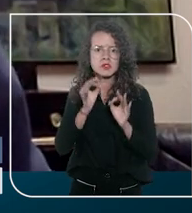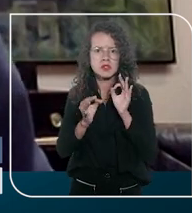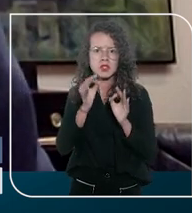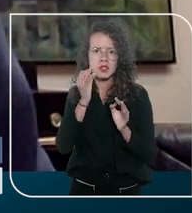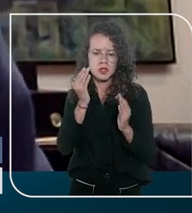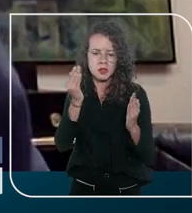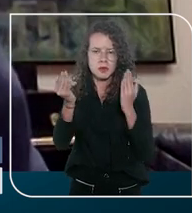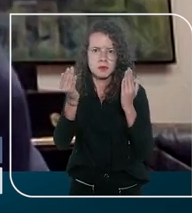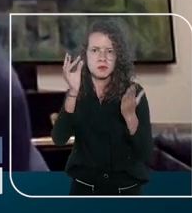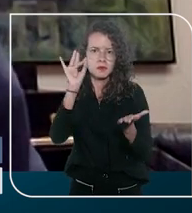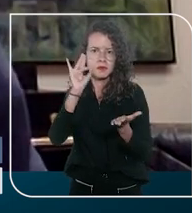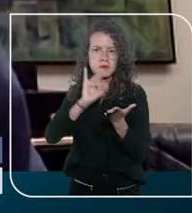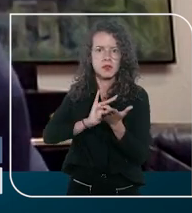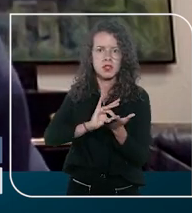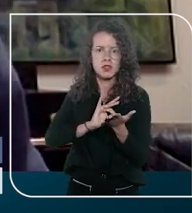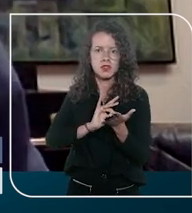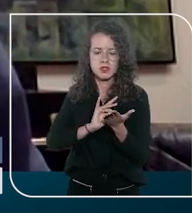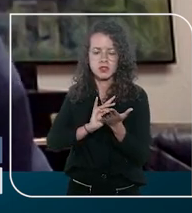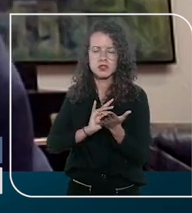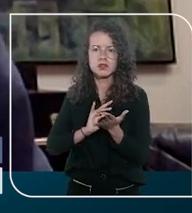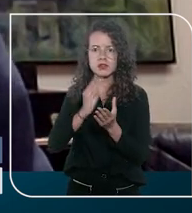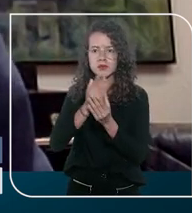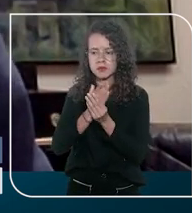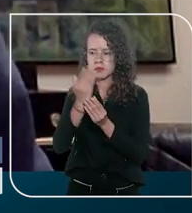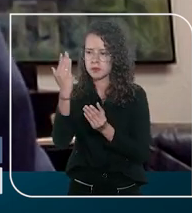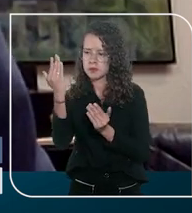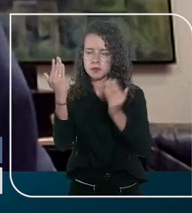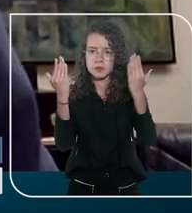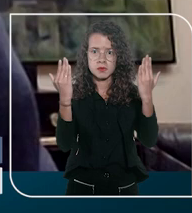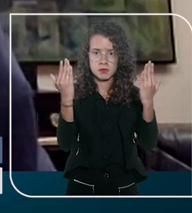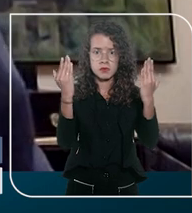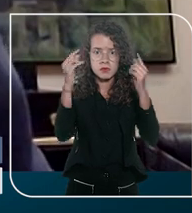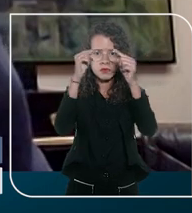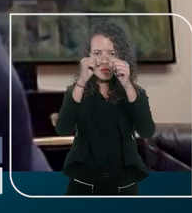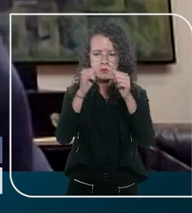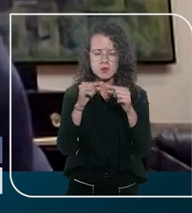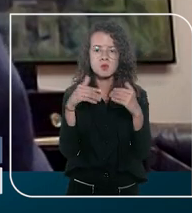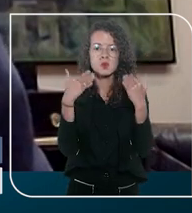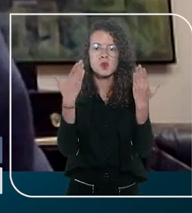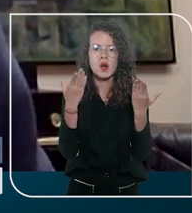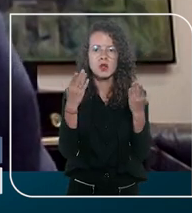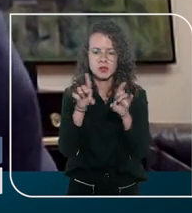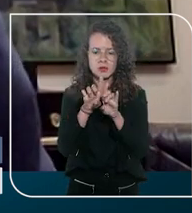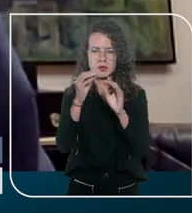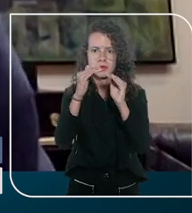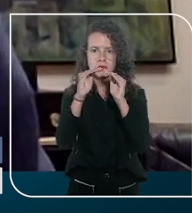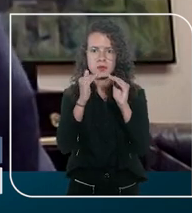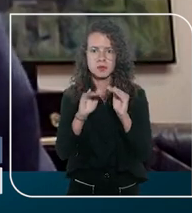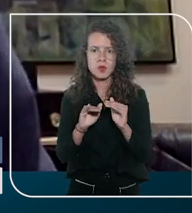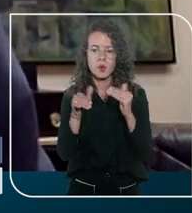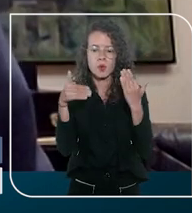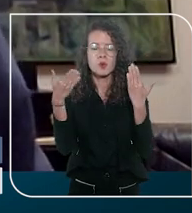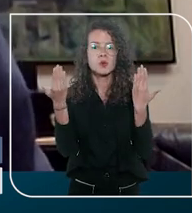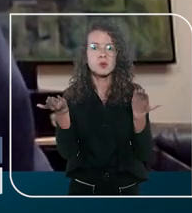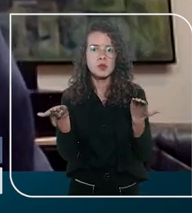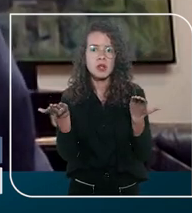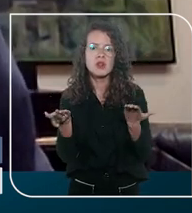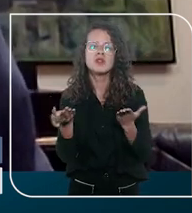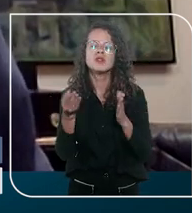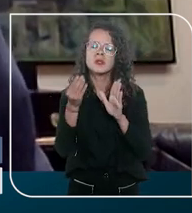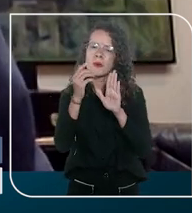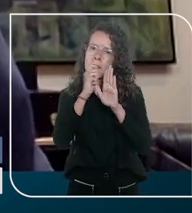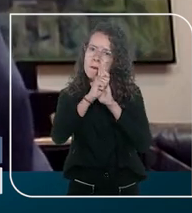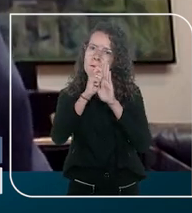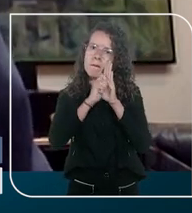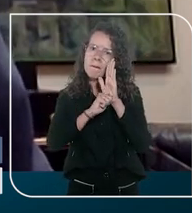entre as circunstâncias, entre os casos julgados. Portanto, ele ainda coloca, é indispensável a